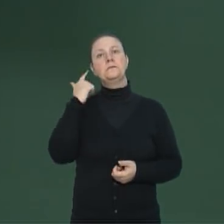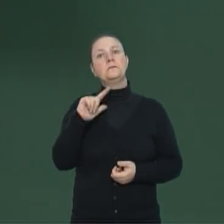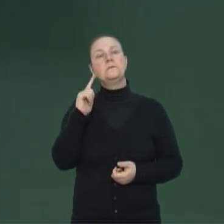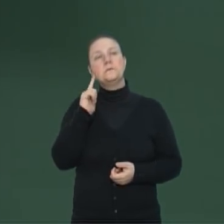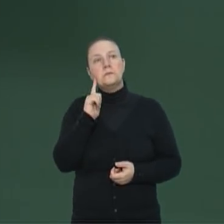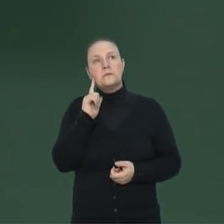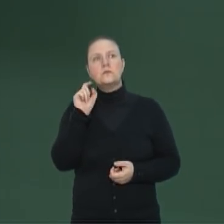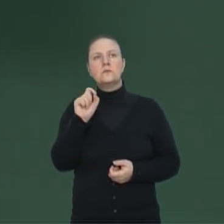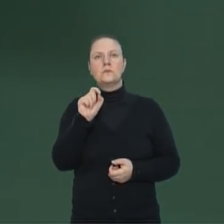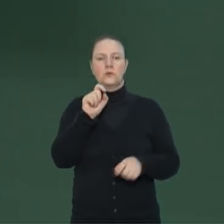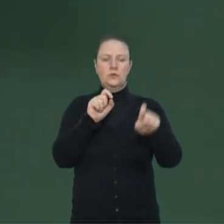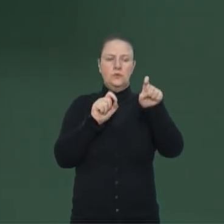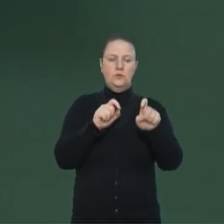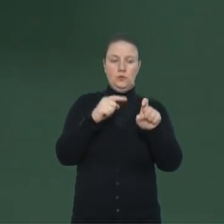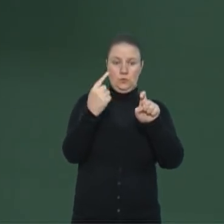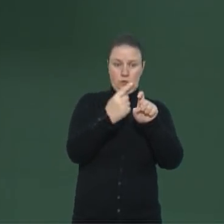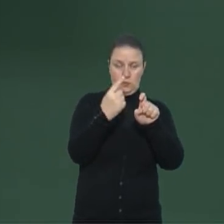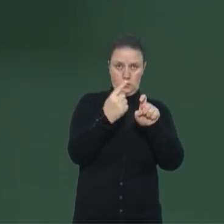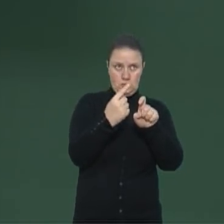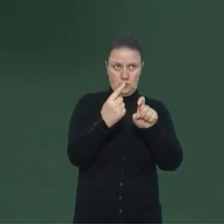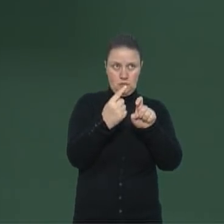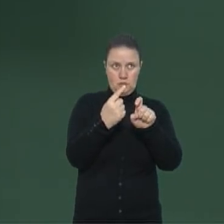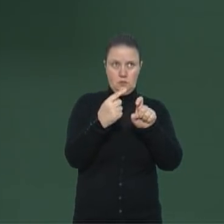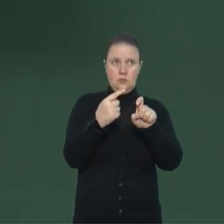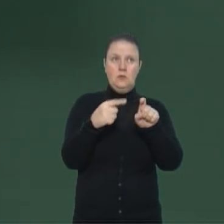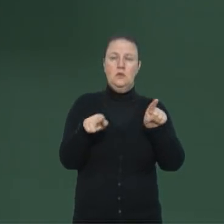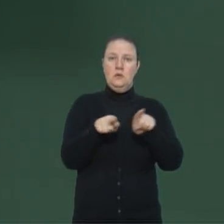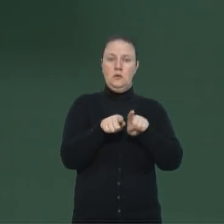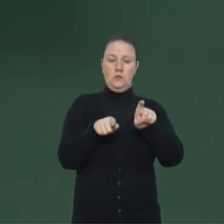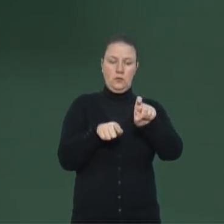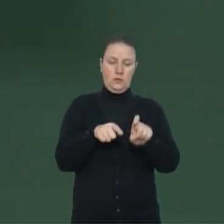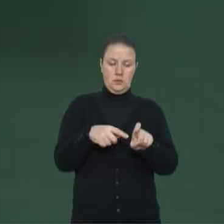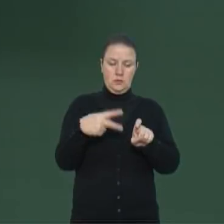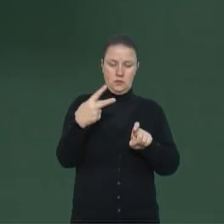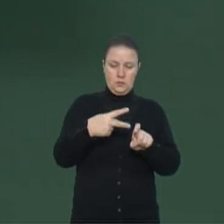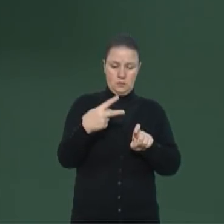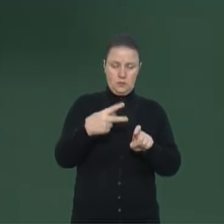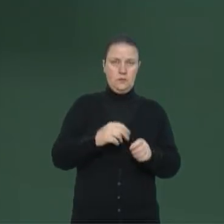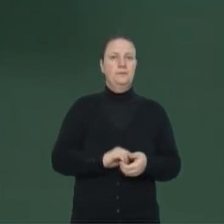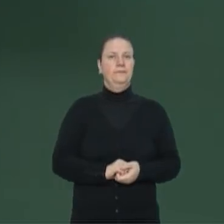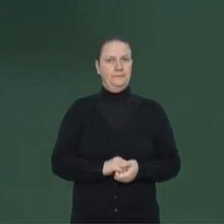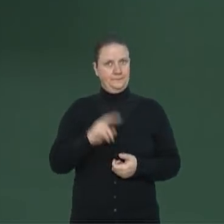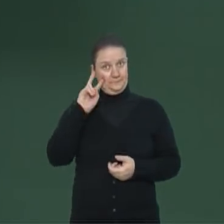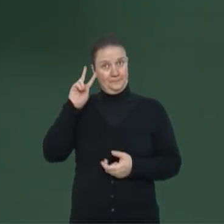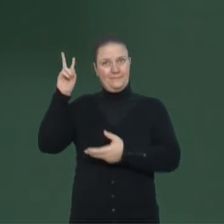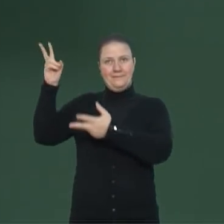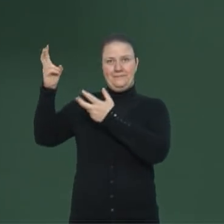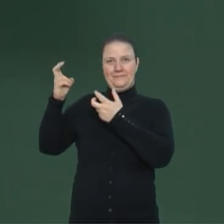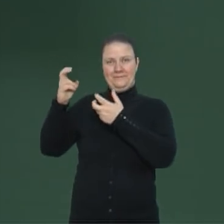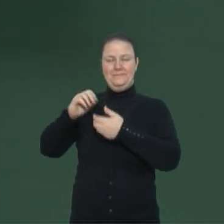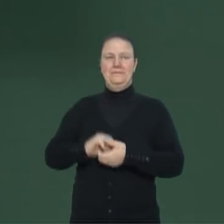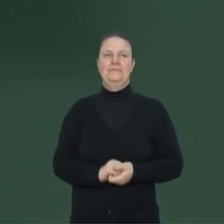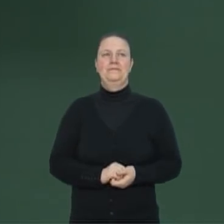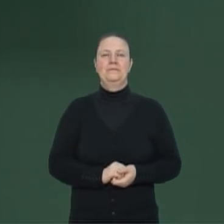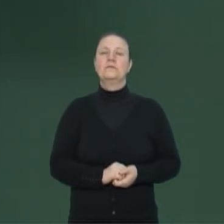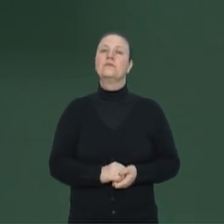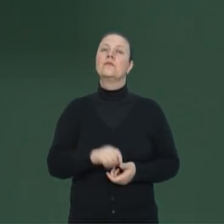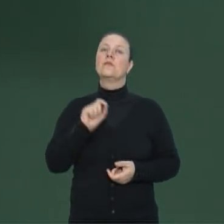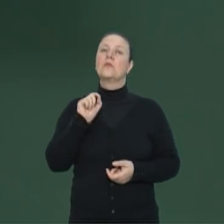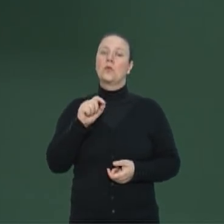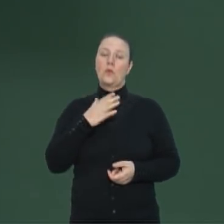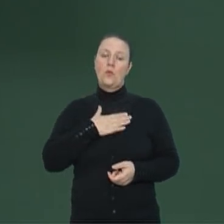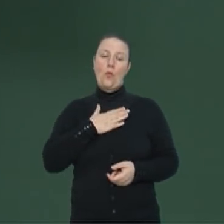daqui o x1, tá lá o x1, né? E consigo também tirar o x2, tá aí o x2, né? Veja, o